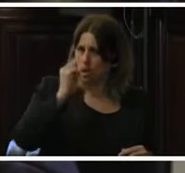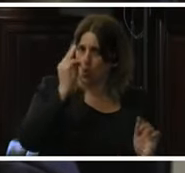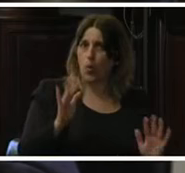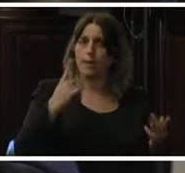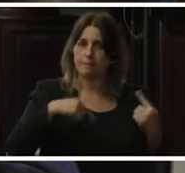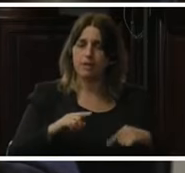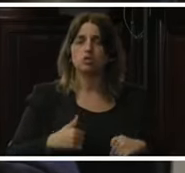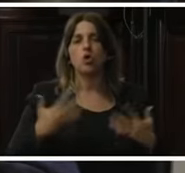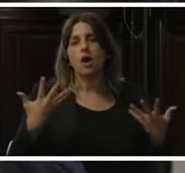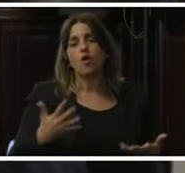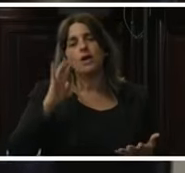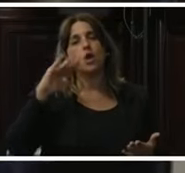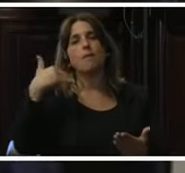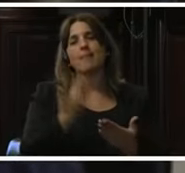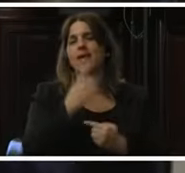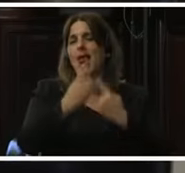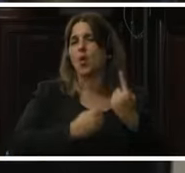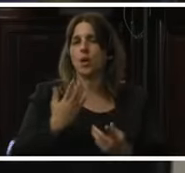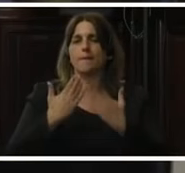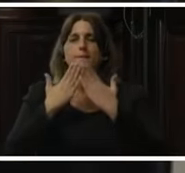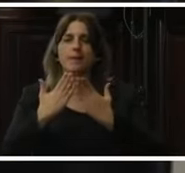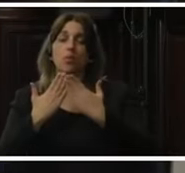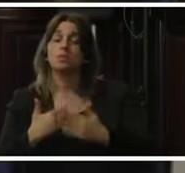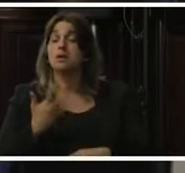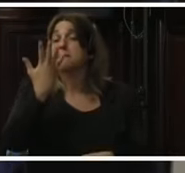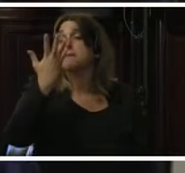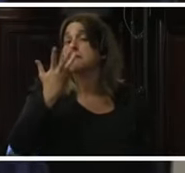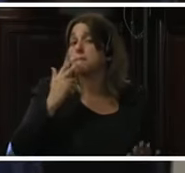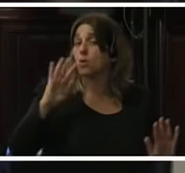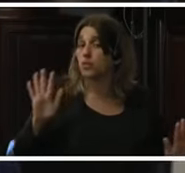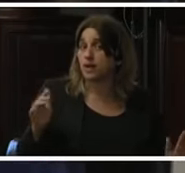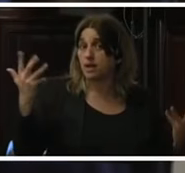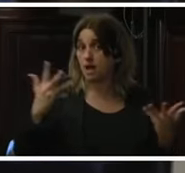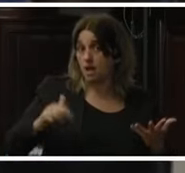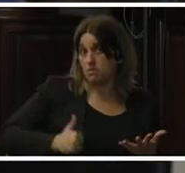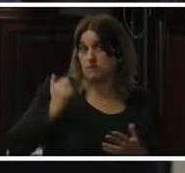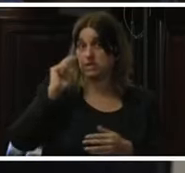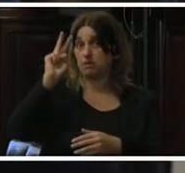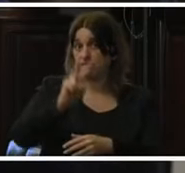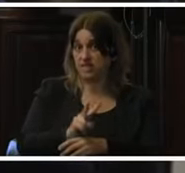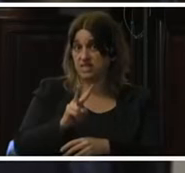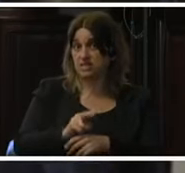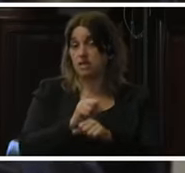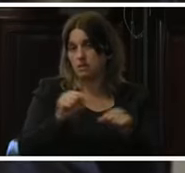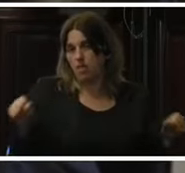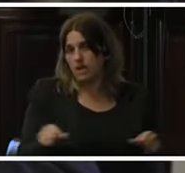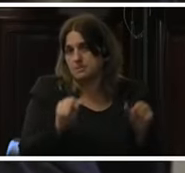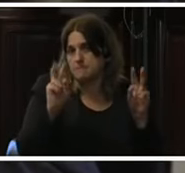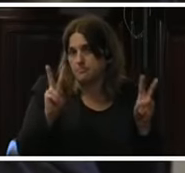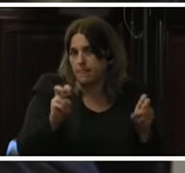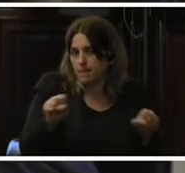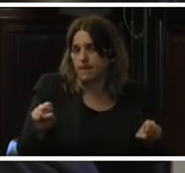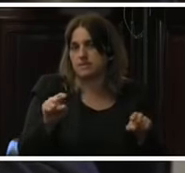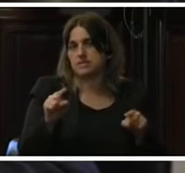e gostaria graxa visita poder tocar e sistemas de forma mais a